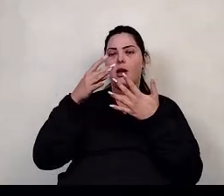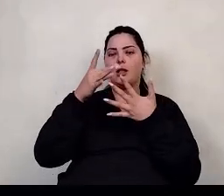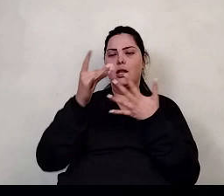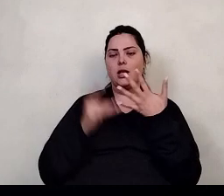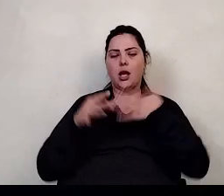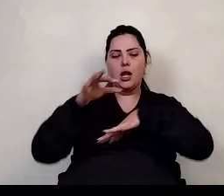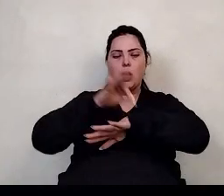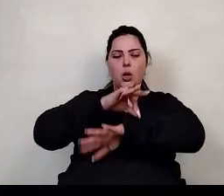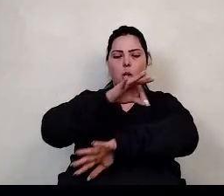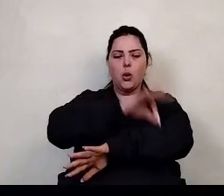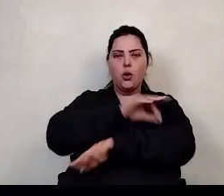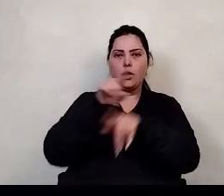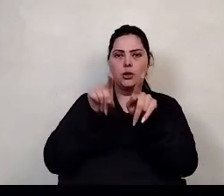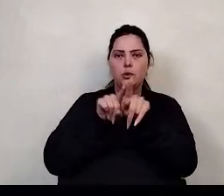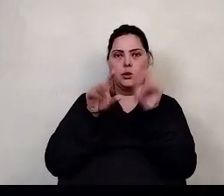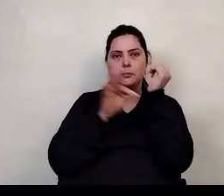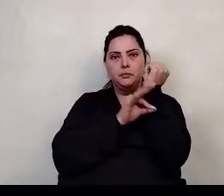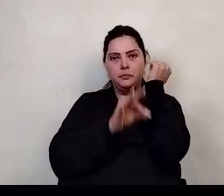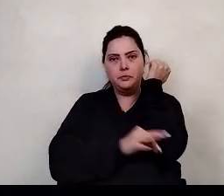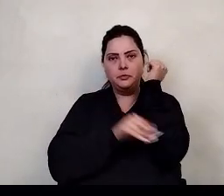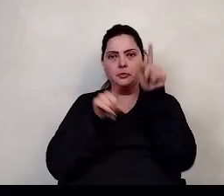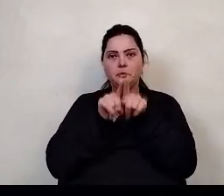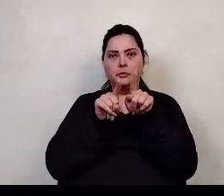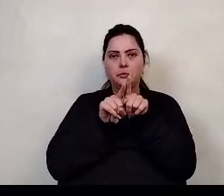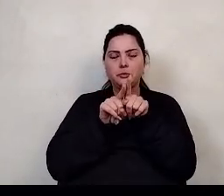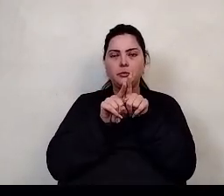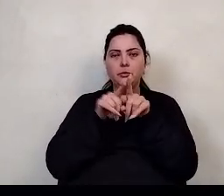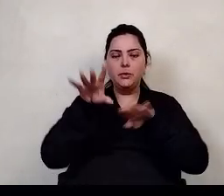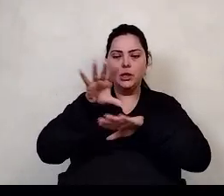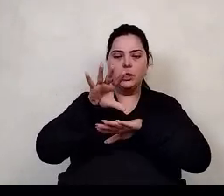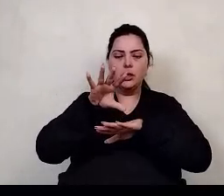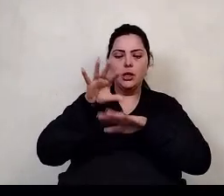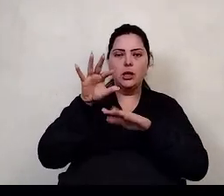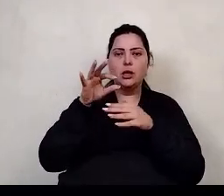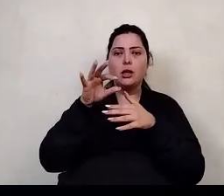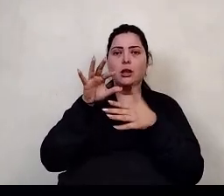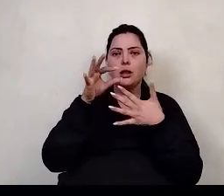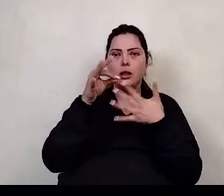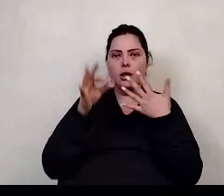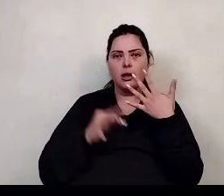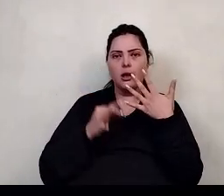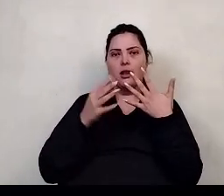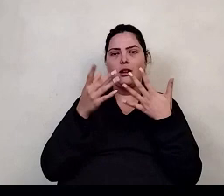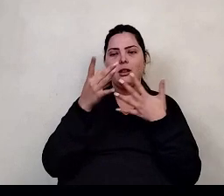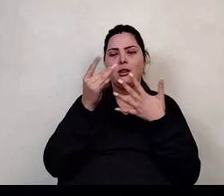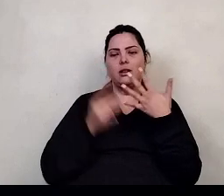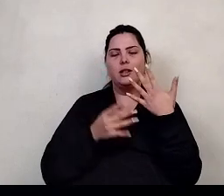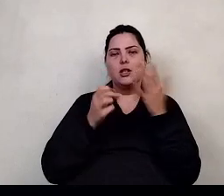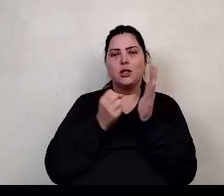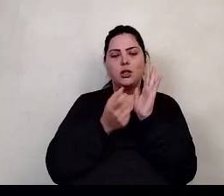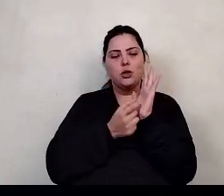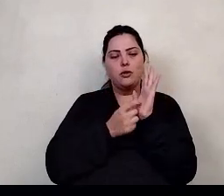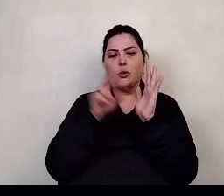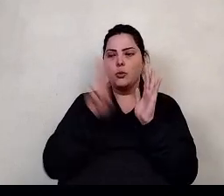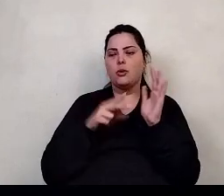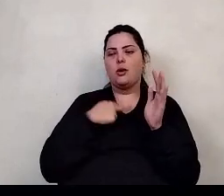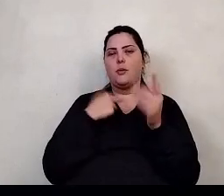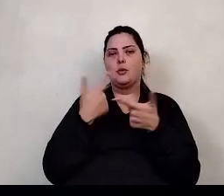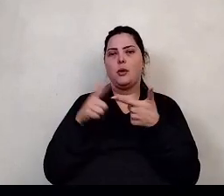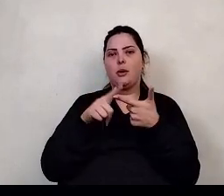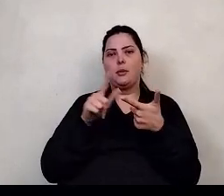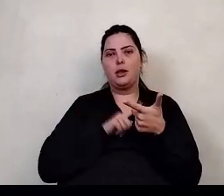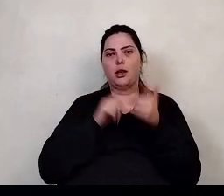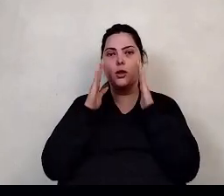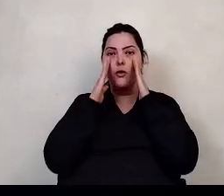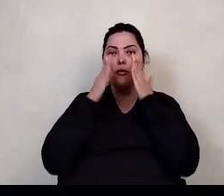questão dos detalhes do meu software. É o usuário na ponta, ele não pode ter problemas. Então, aí a gente chega na questão do foco na